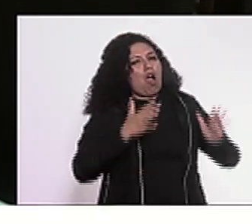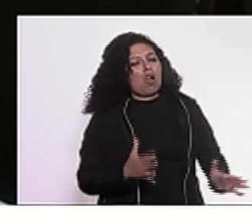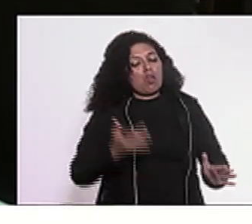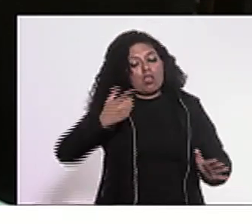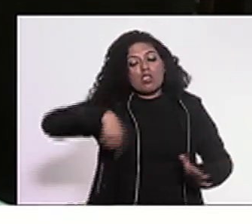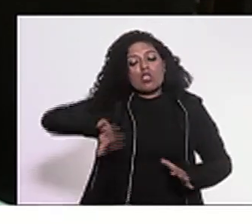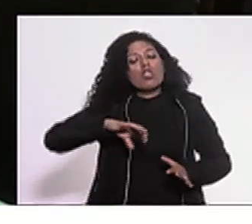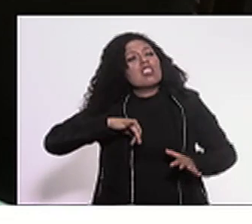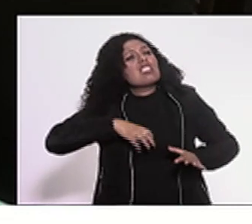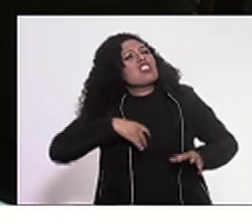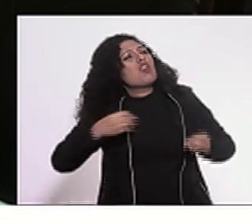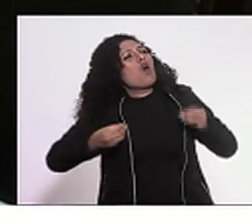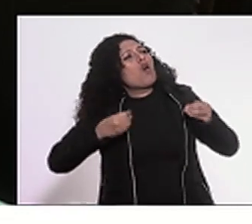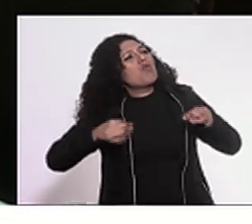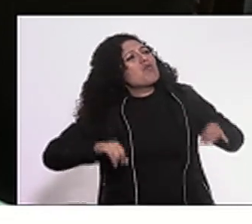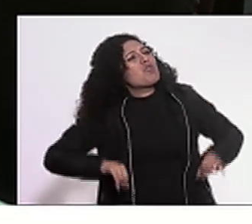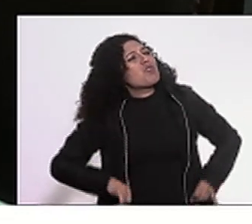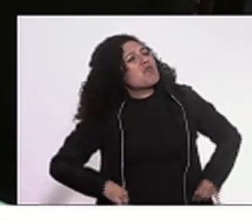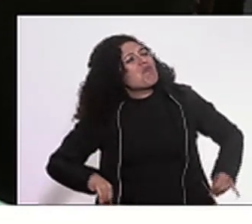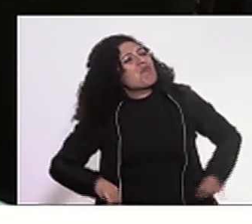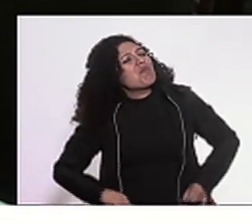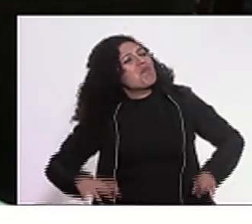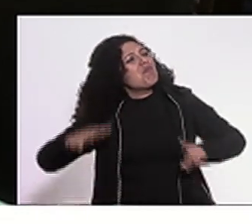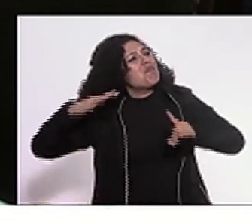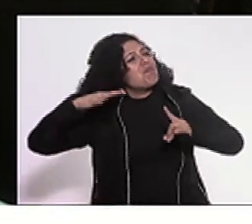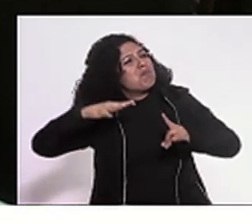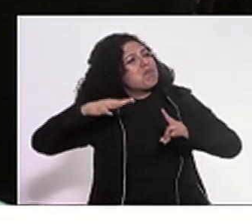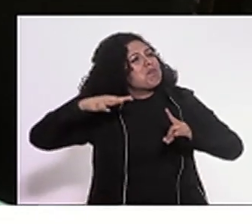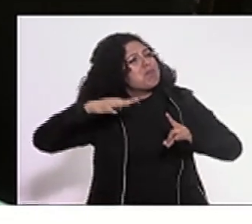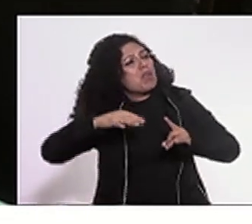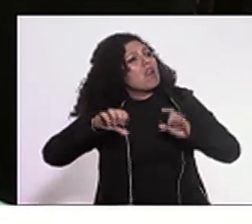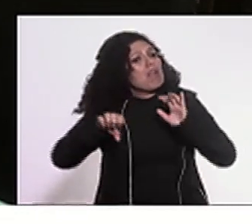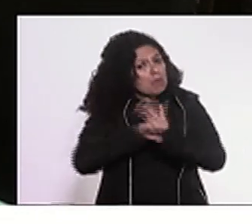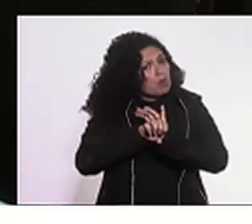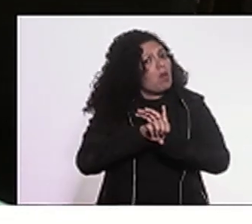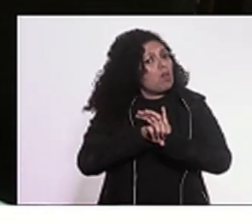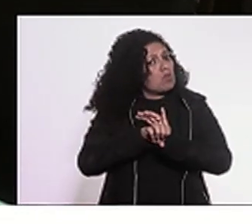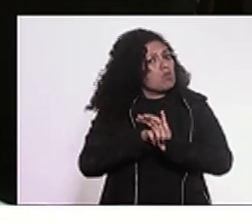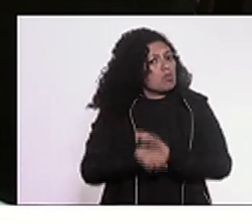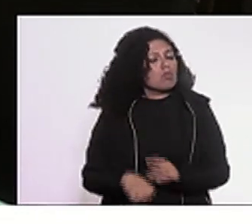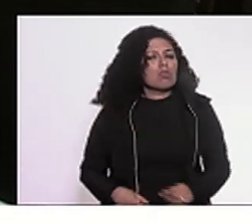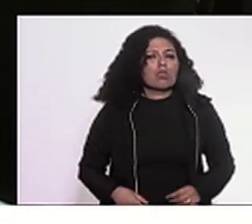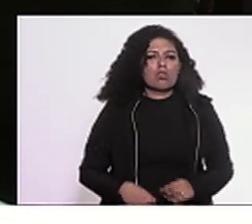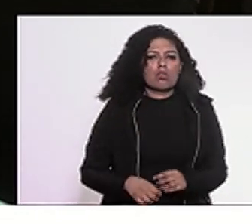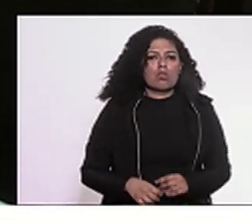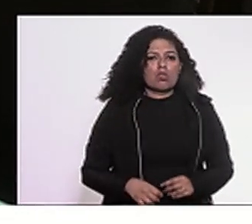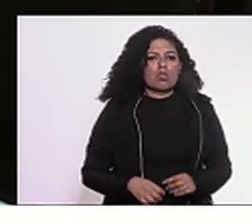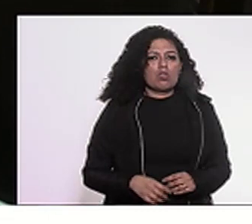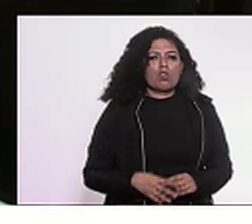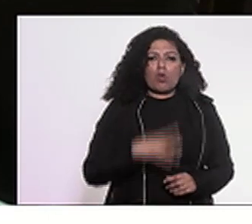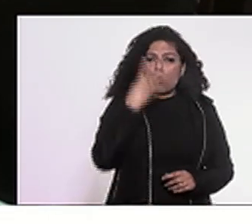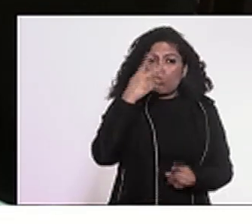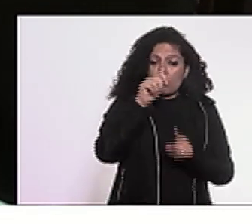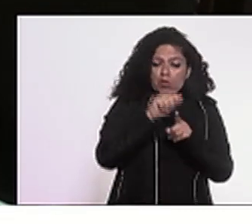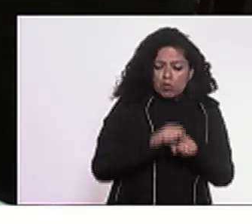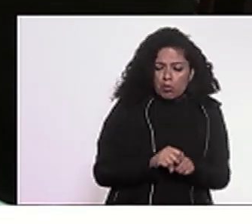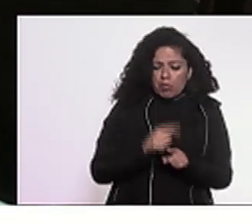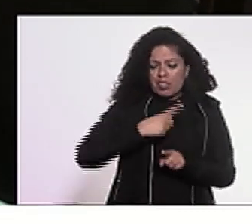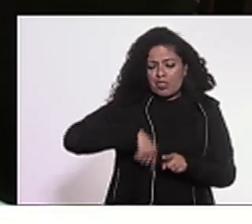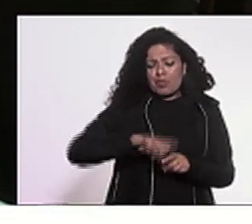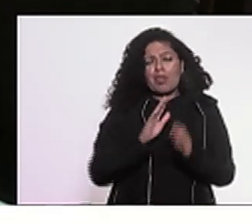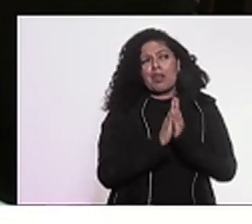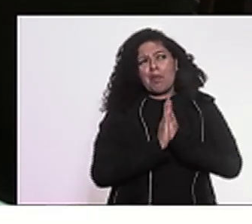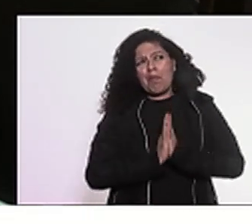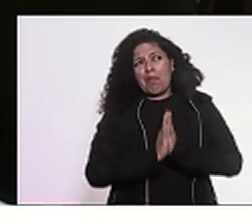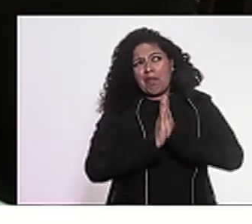nós sofremos vários tipos de assédio, mas criminoso. Foram ali 4 meses de vigília dos